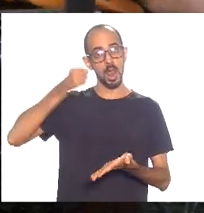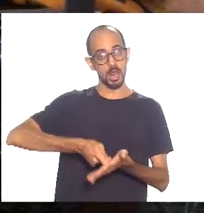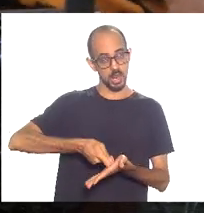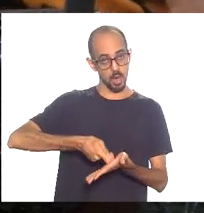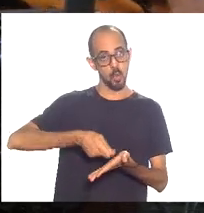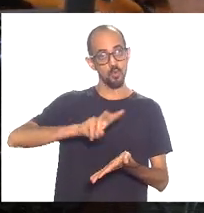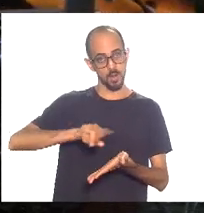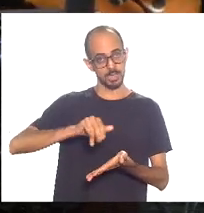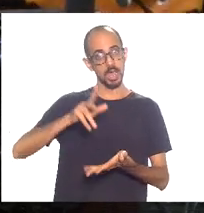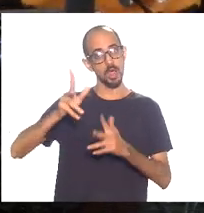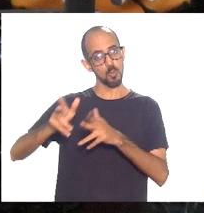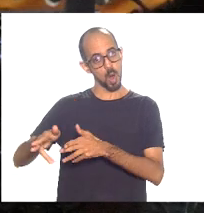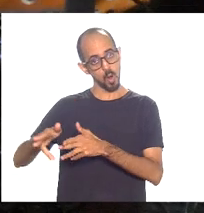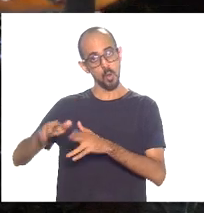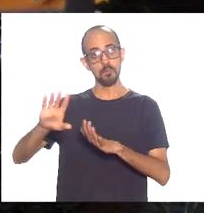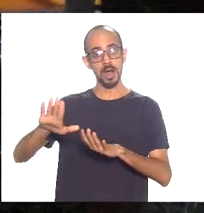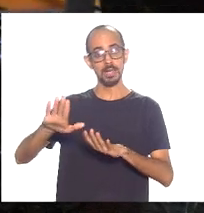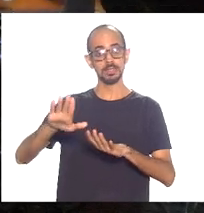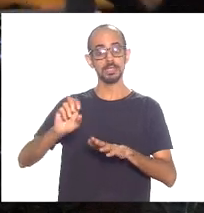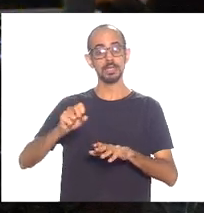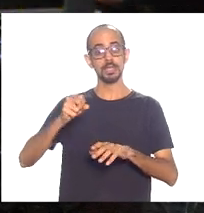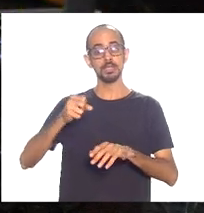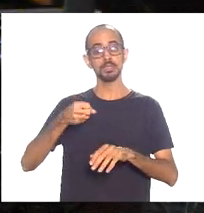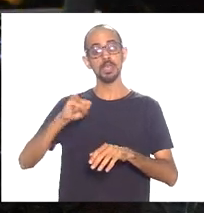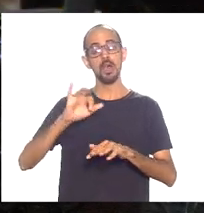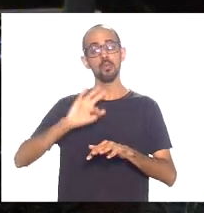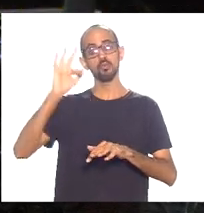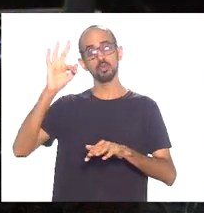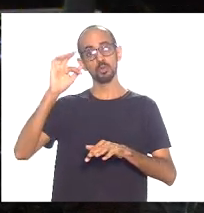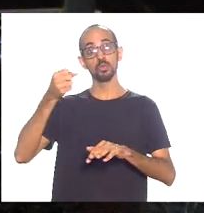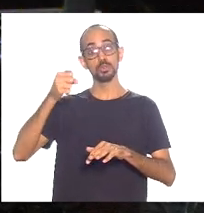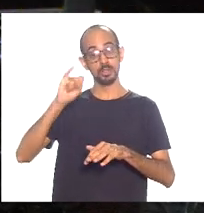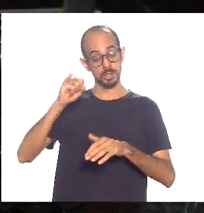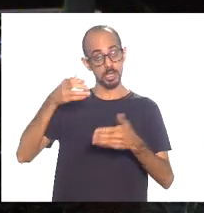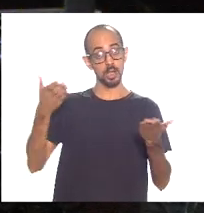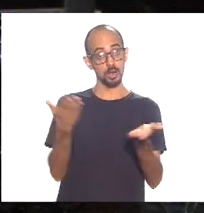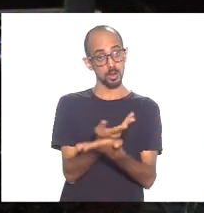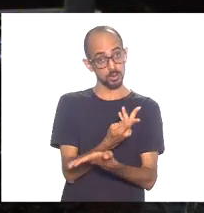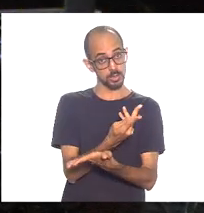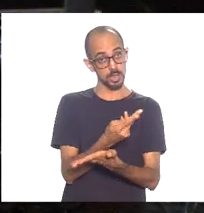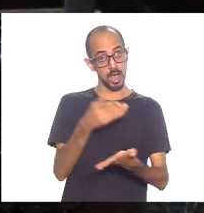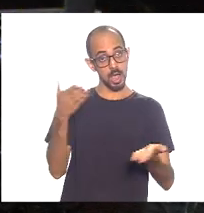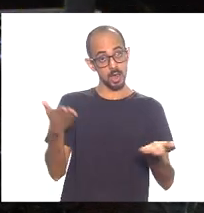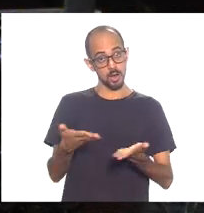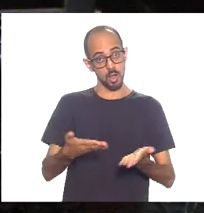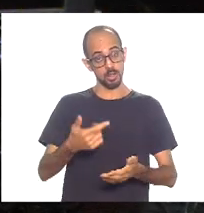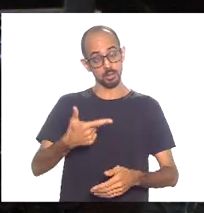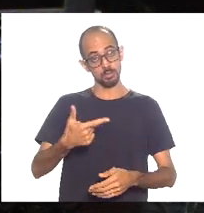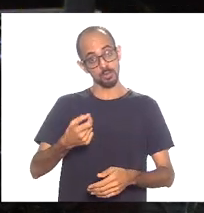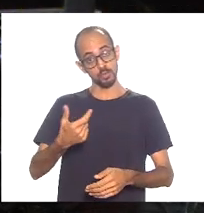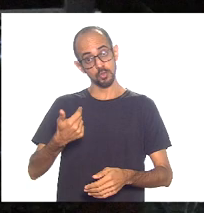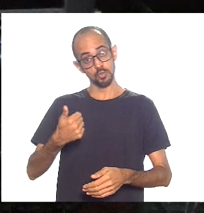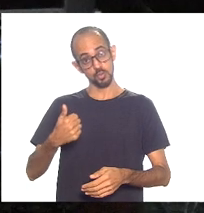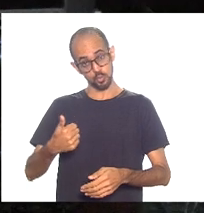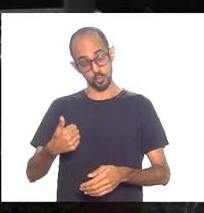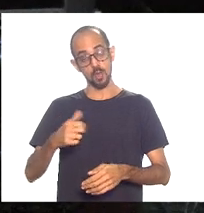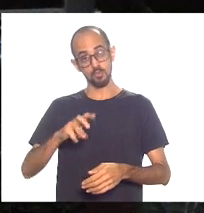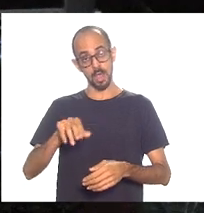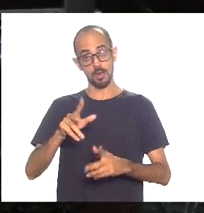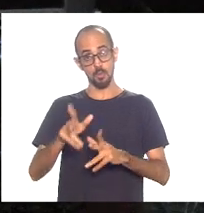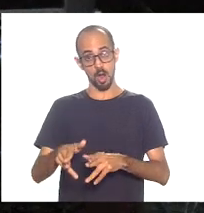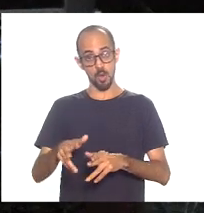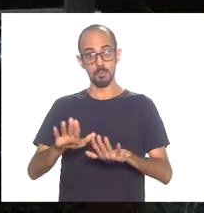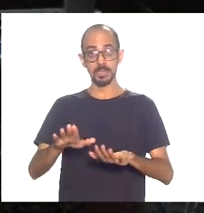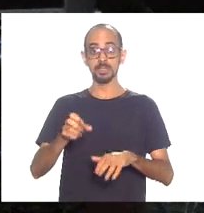condição. Quem vai vir instalar, se disputar o leilão, terá igualdade de condições. Mas quem já ganhou